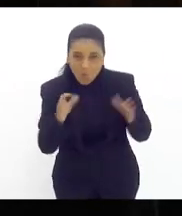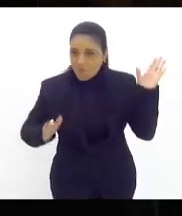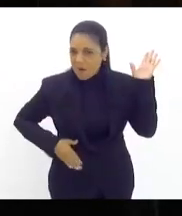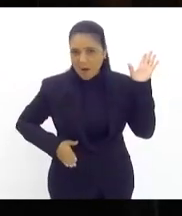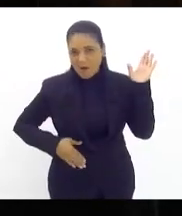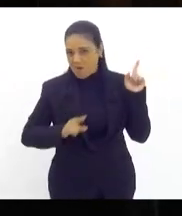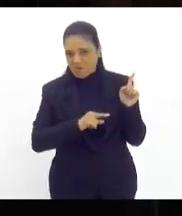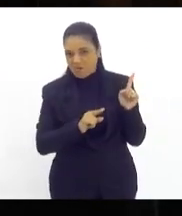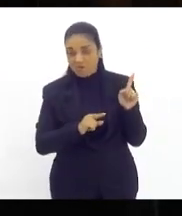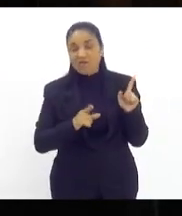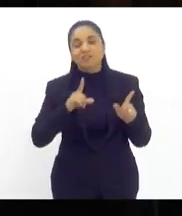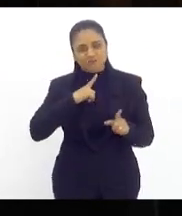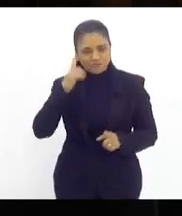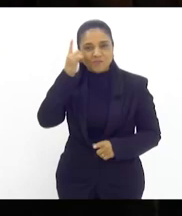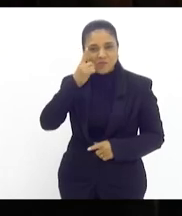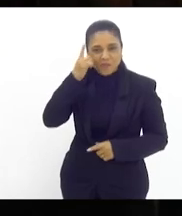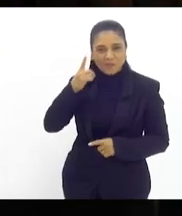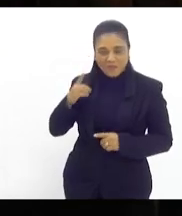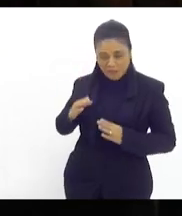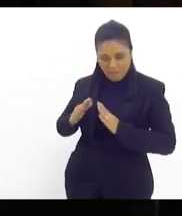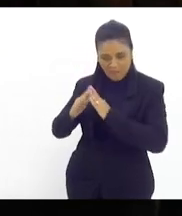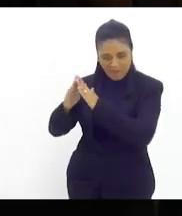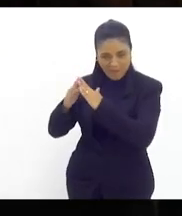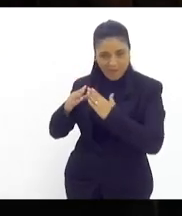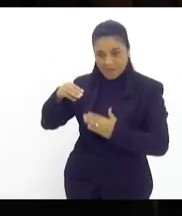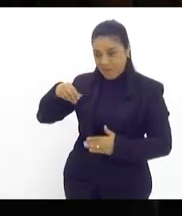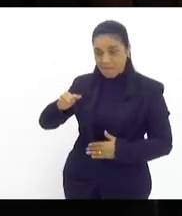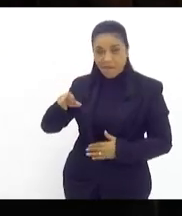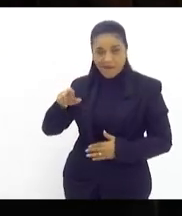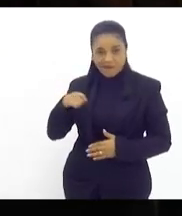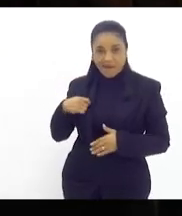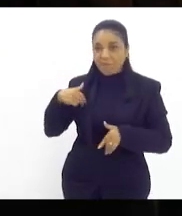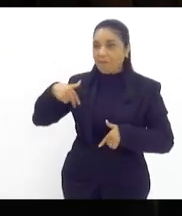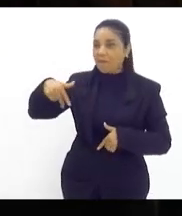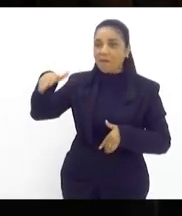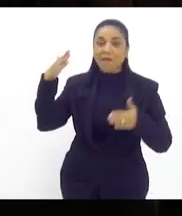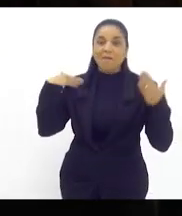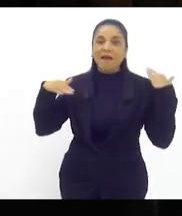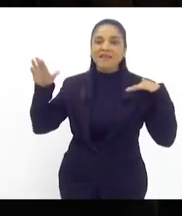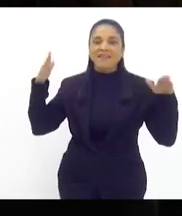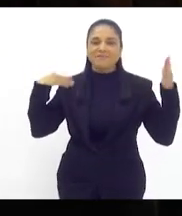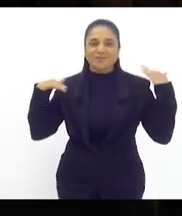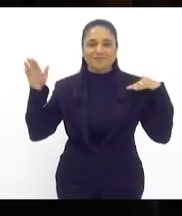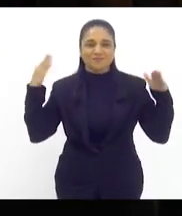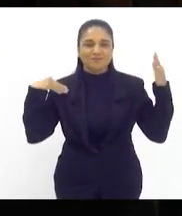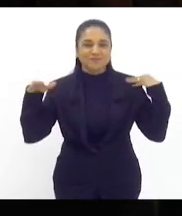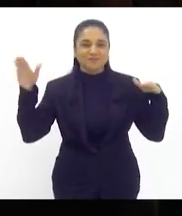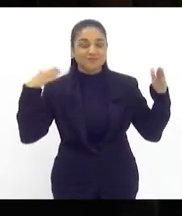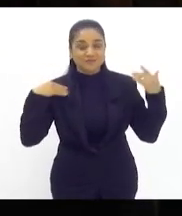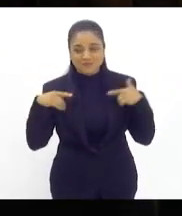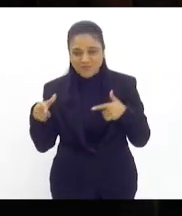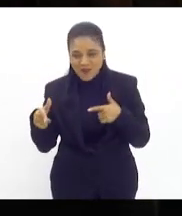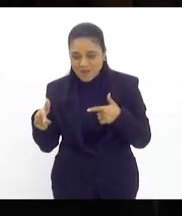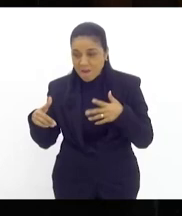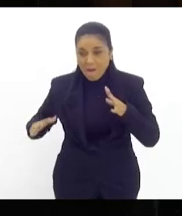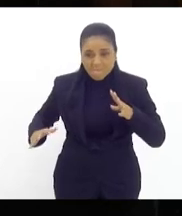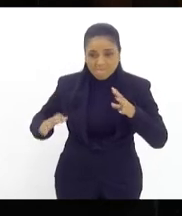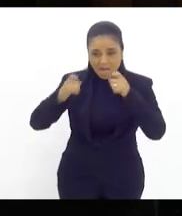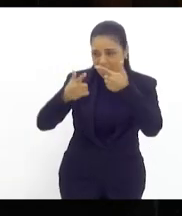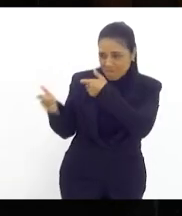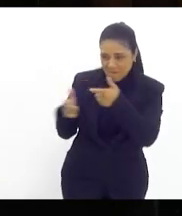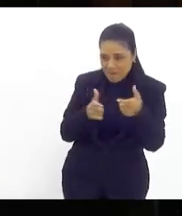deputada lá na maré batendo perna pela maré quando ela viu o bicho pegando sabe pra quem ela ligou?